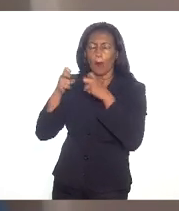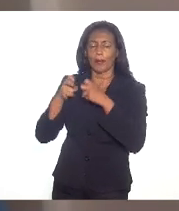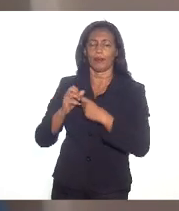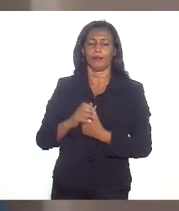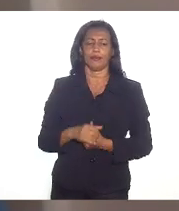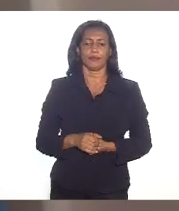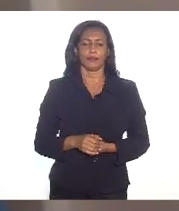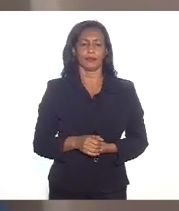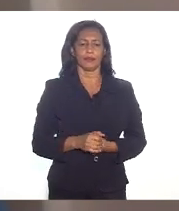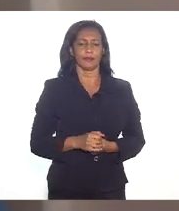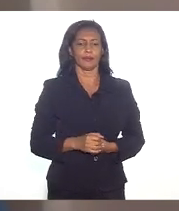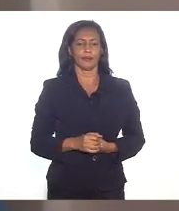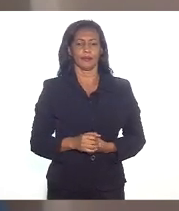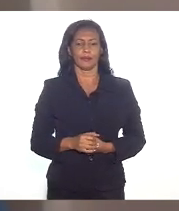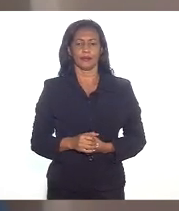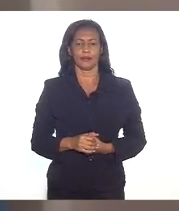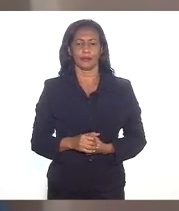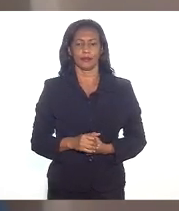favor.